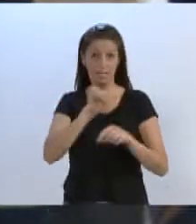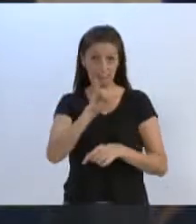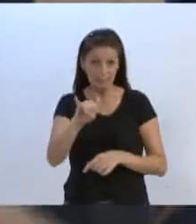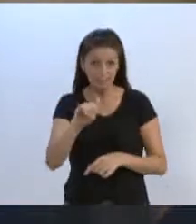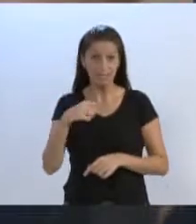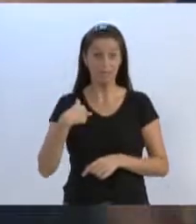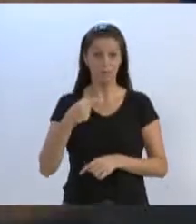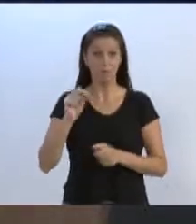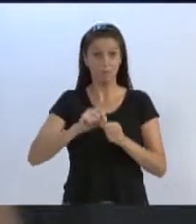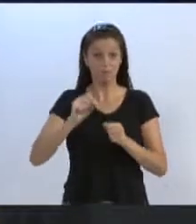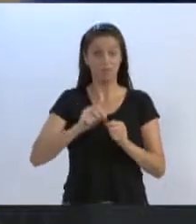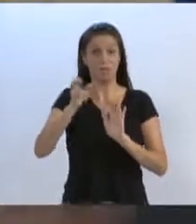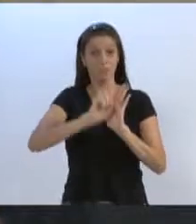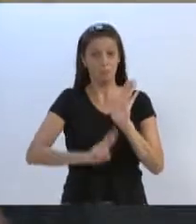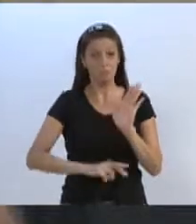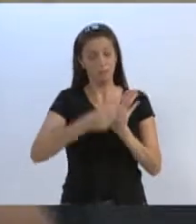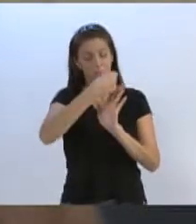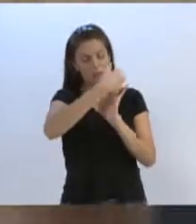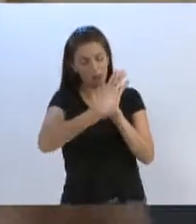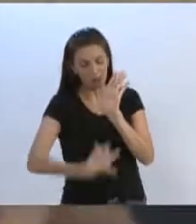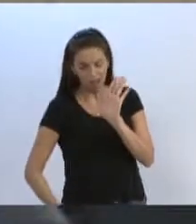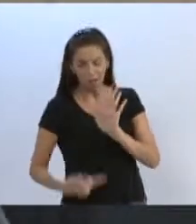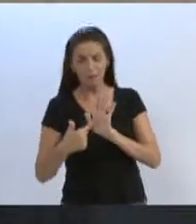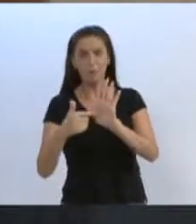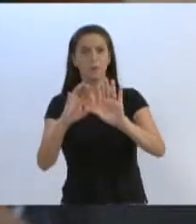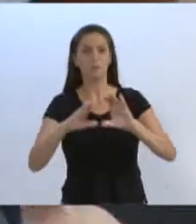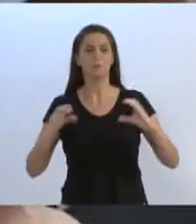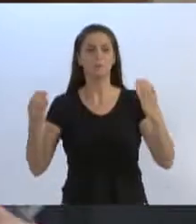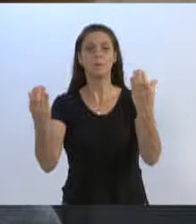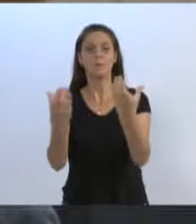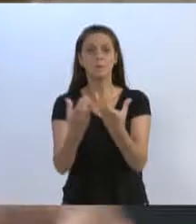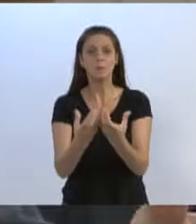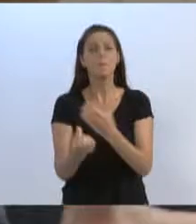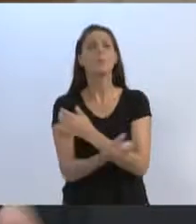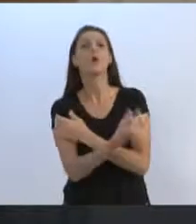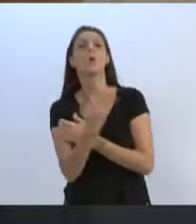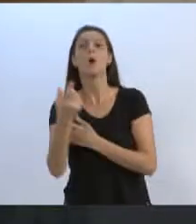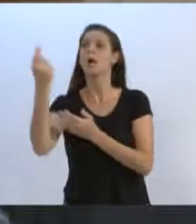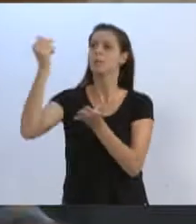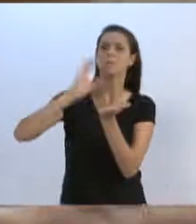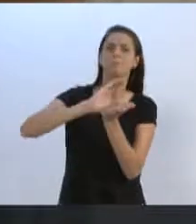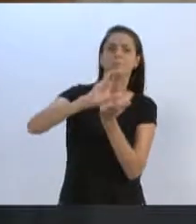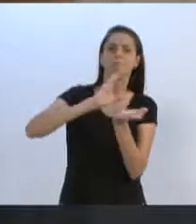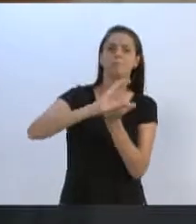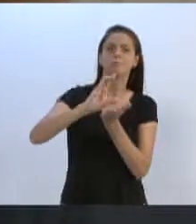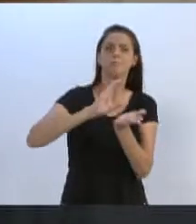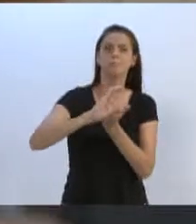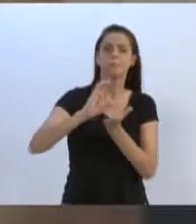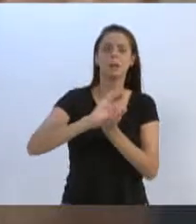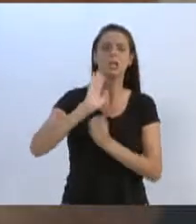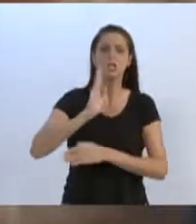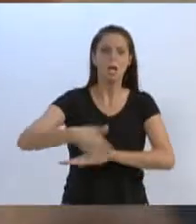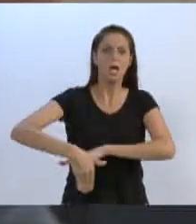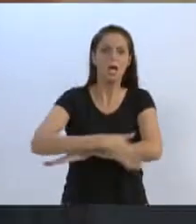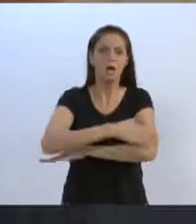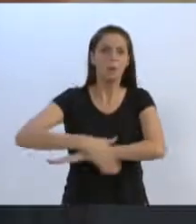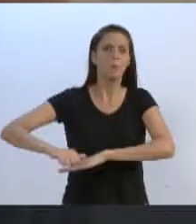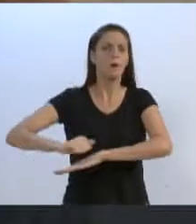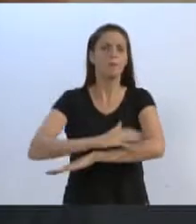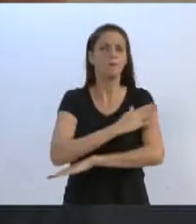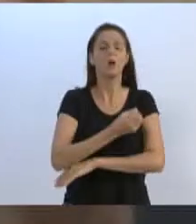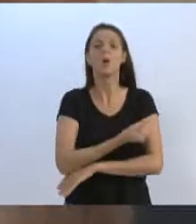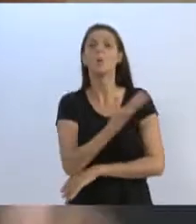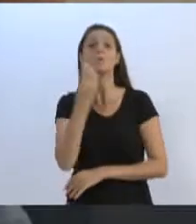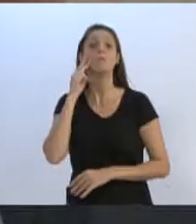um relatório, apresentar aqui para a comunidade quantas ruas, quantos recursos vieram, quantas ruas foram pavimentadas, quantos milhões foram